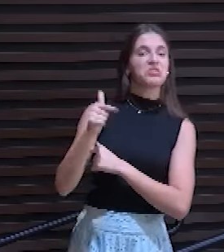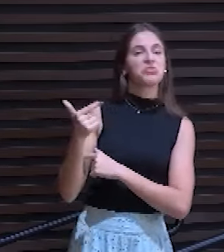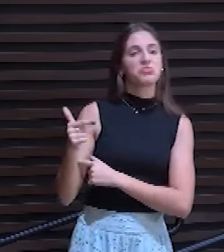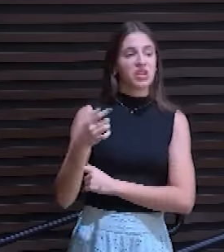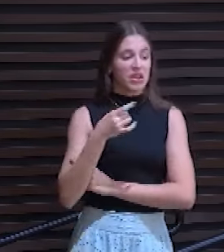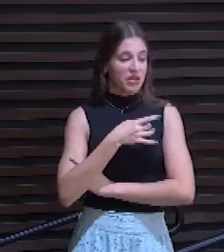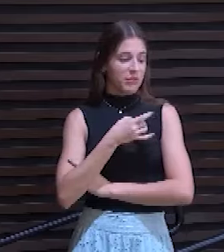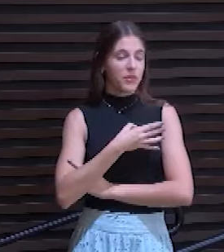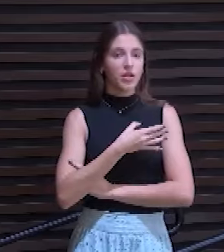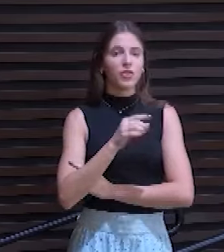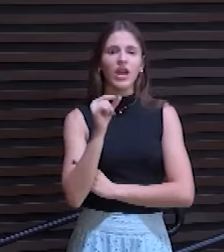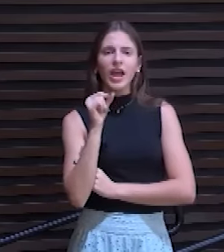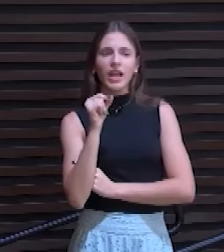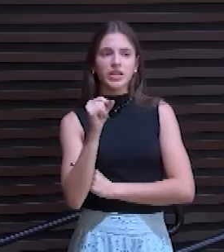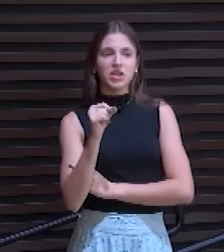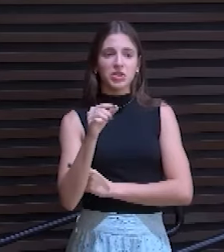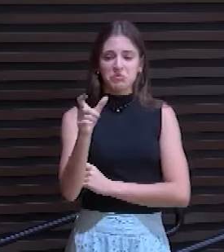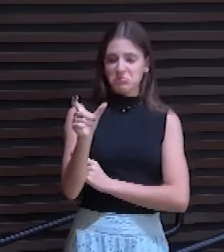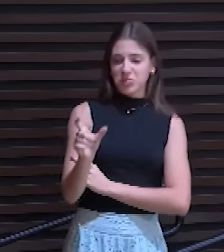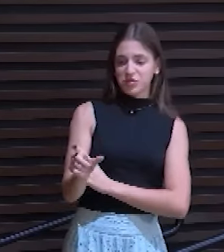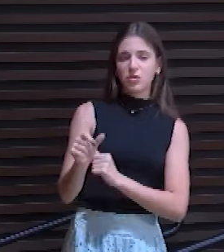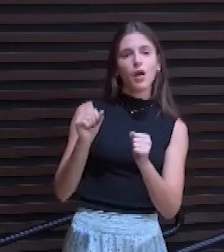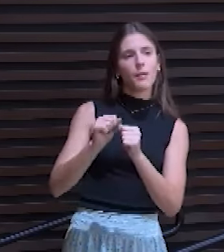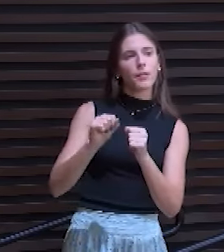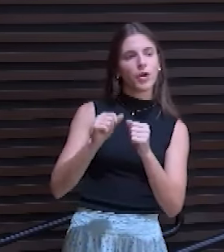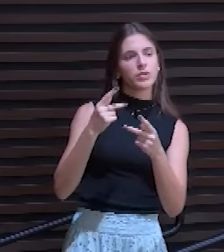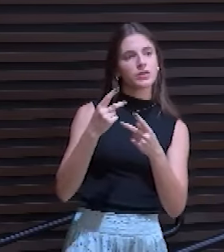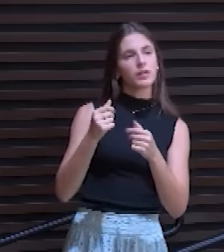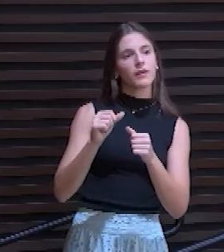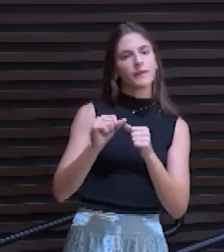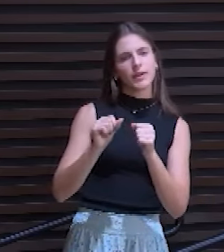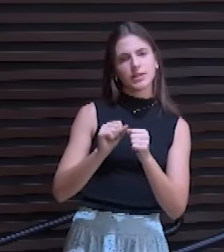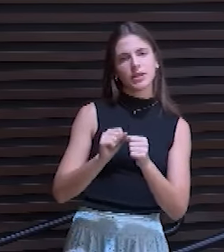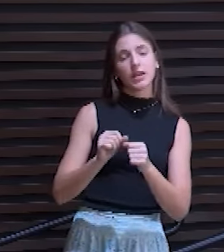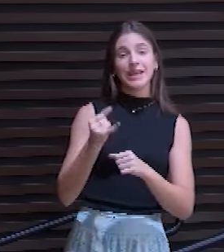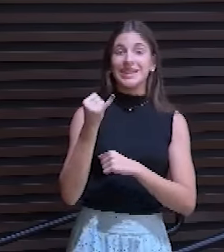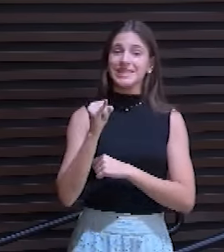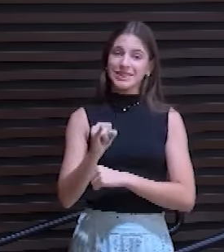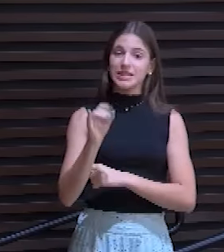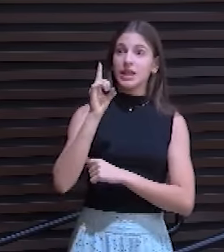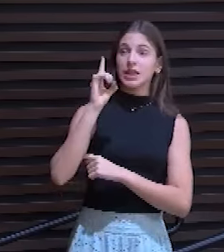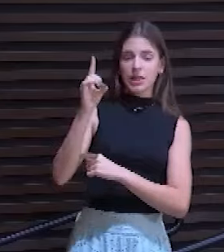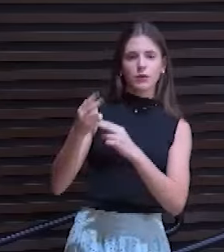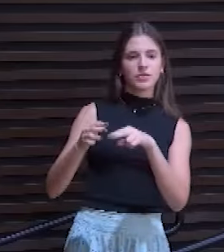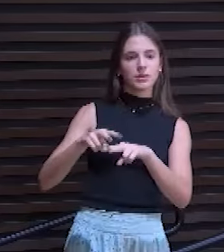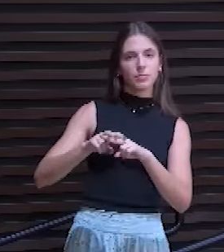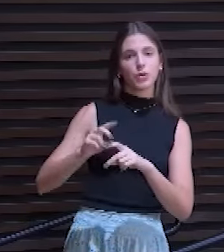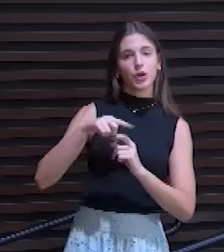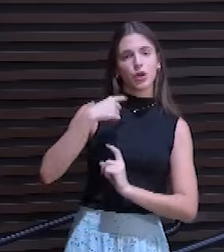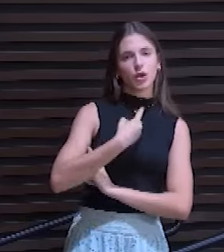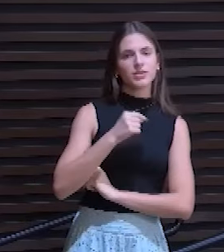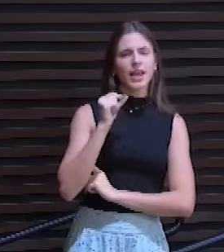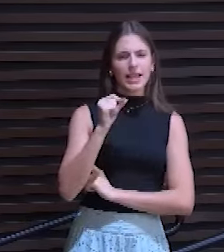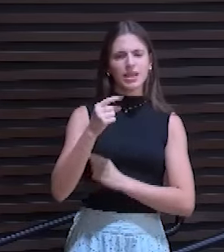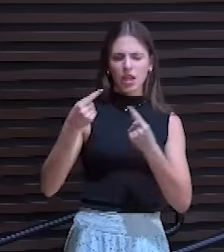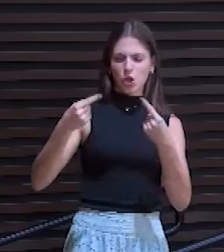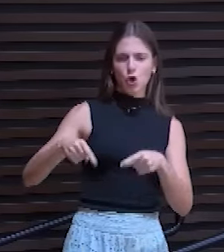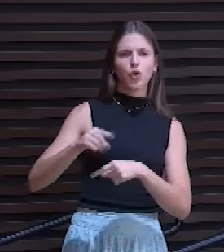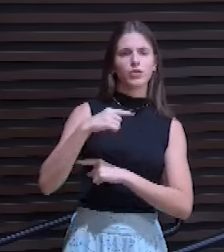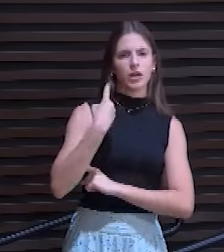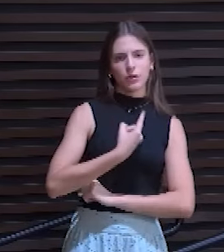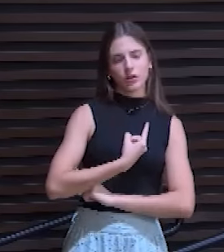poderá fazer um simples mortal? Porque se Deus é por nós, quem será contra nós? E tem vários